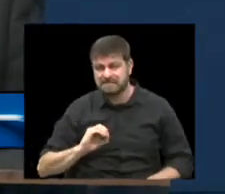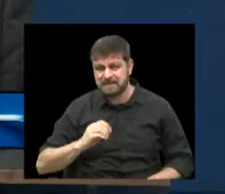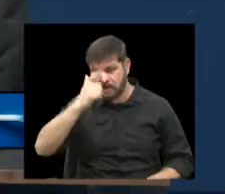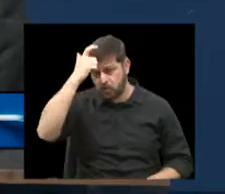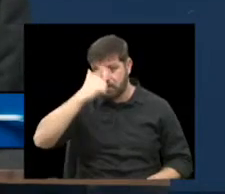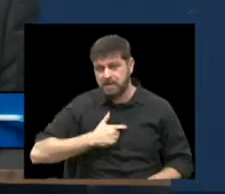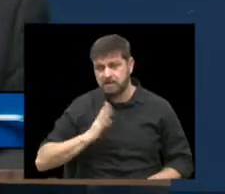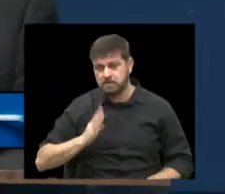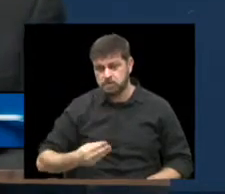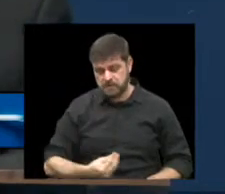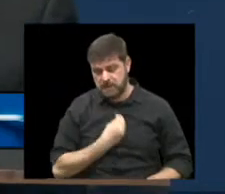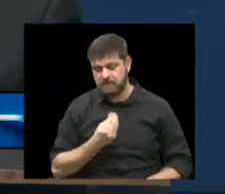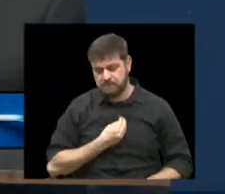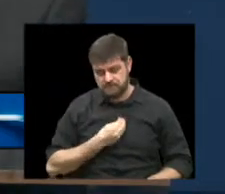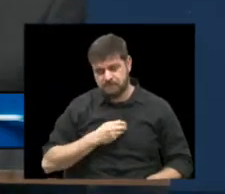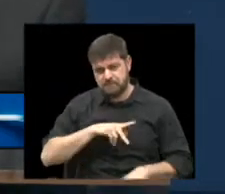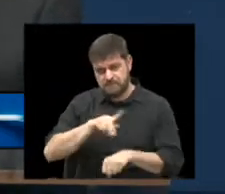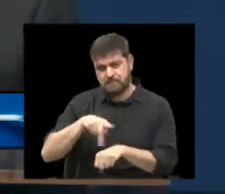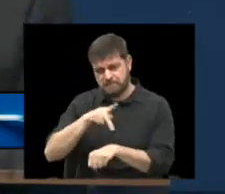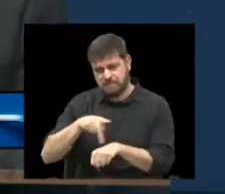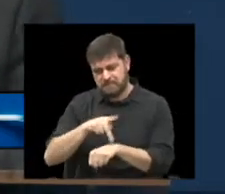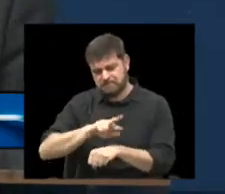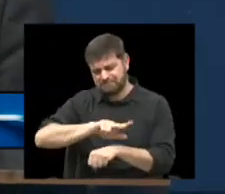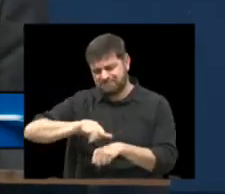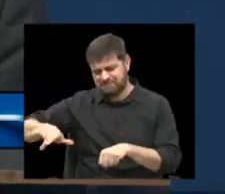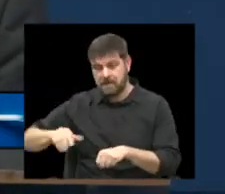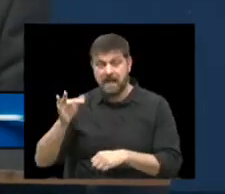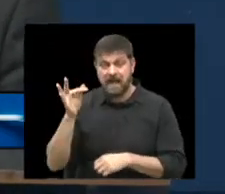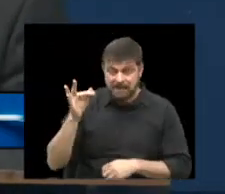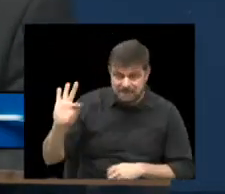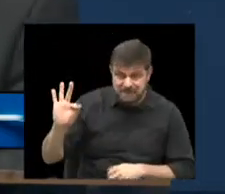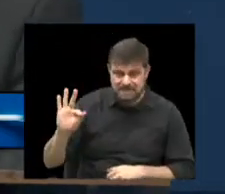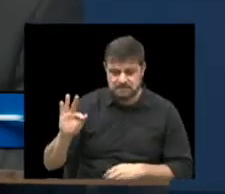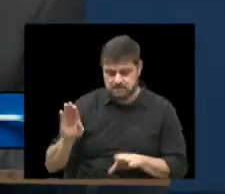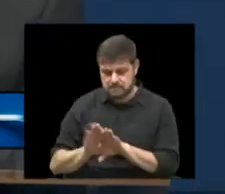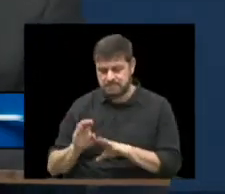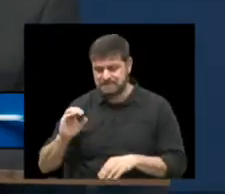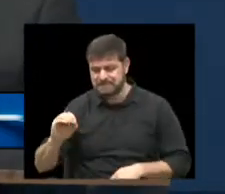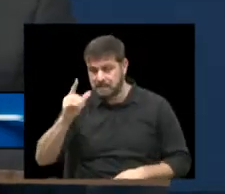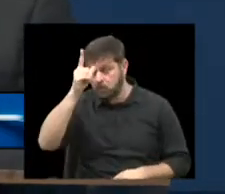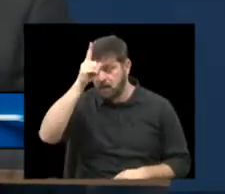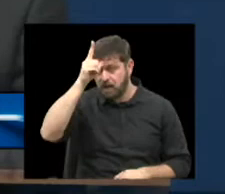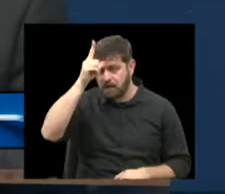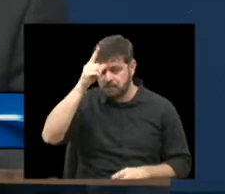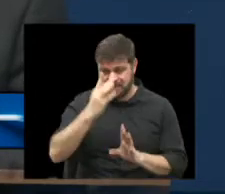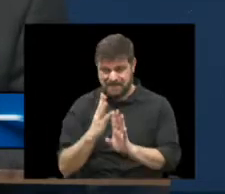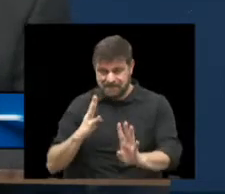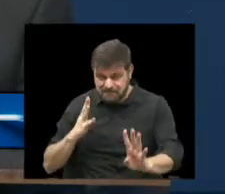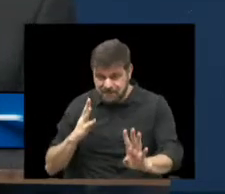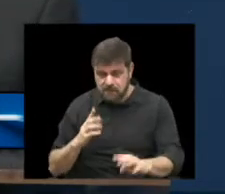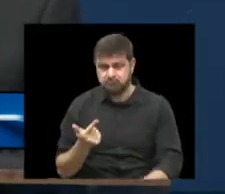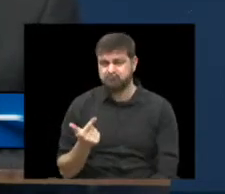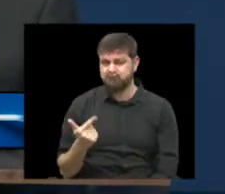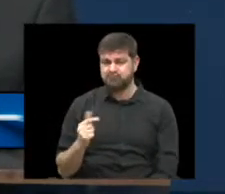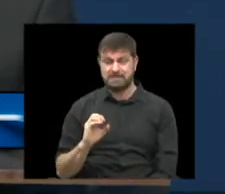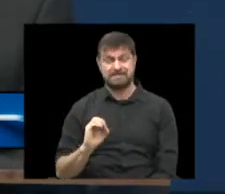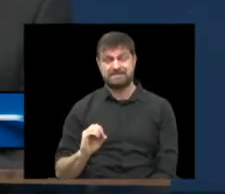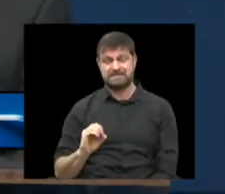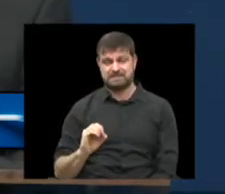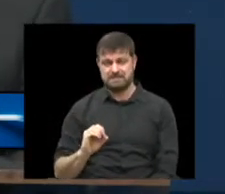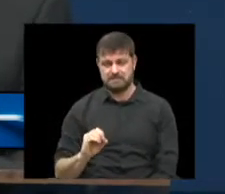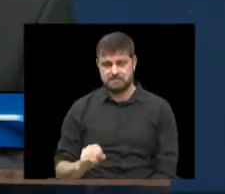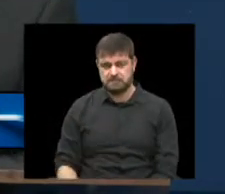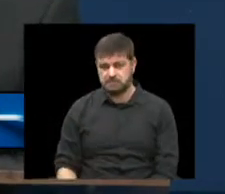morei nesses países e eu conheço. Agora tem mais, a França, que é 0, a Alemanha, a fila de espera é 0. São os locais